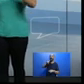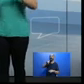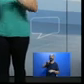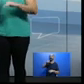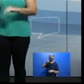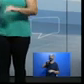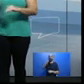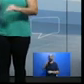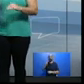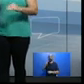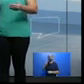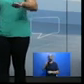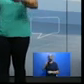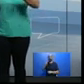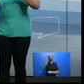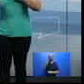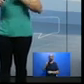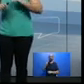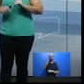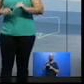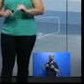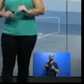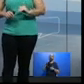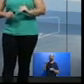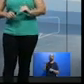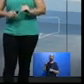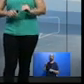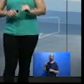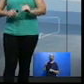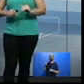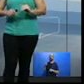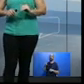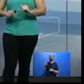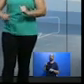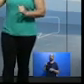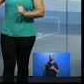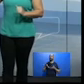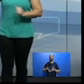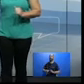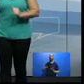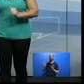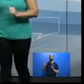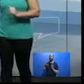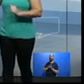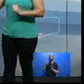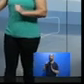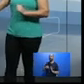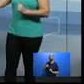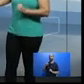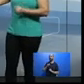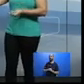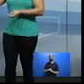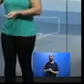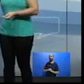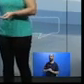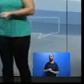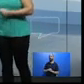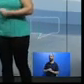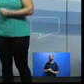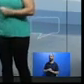povo nativo daqui, são os nativos dessa terra que hoje chama Brasil. O índio brasileiro,